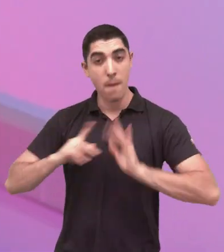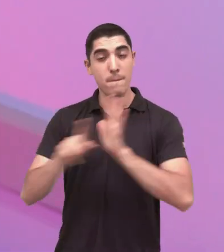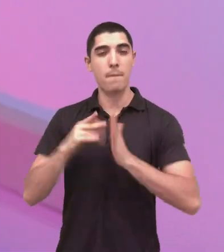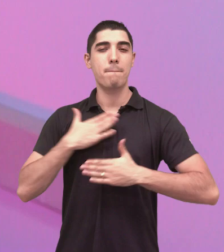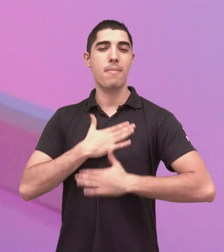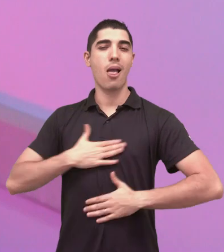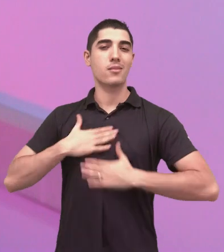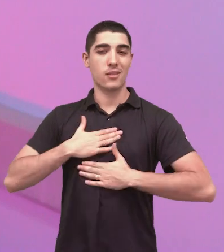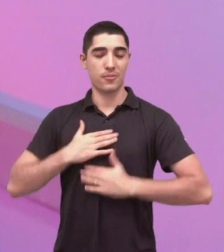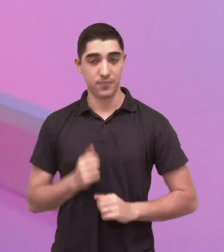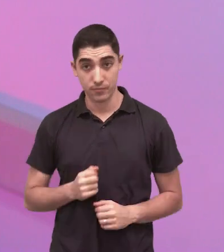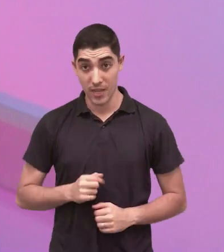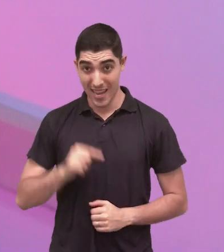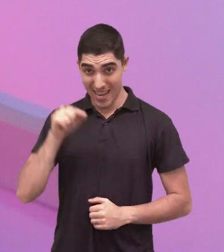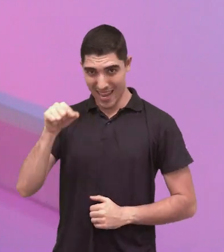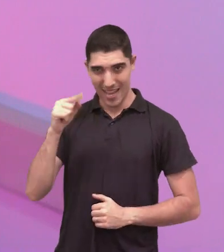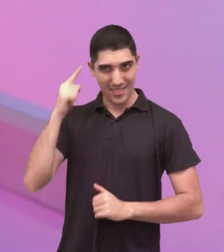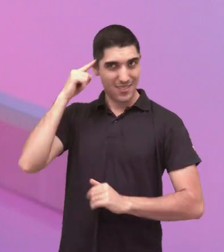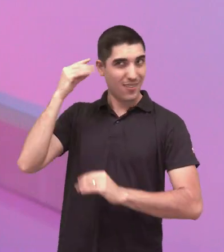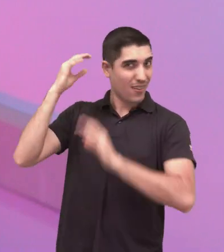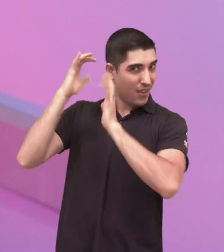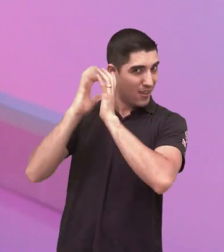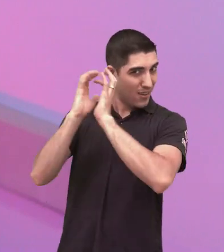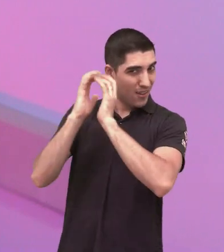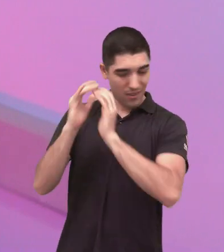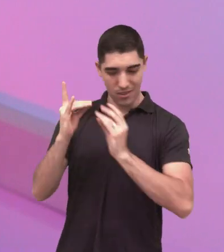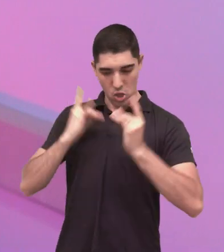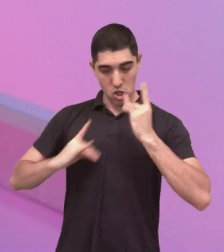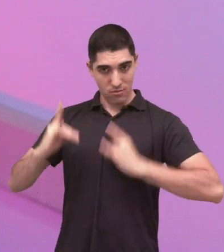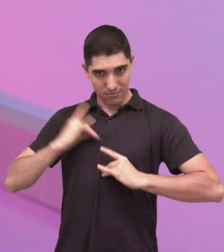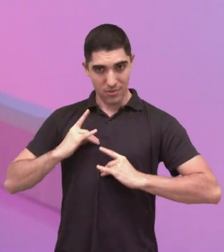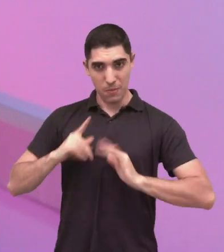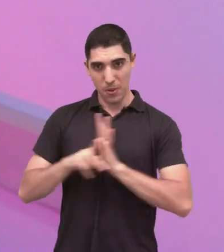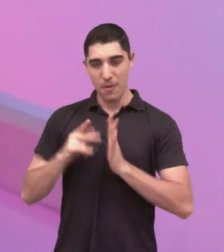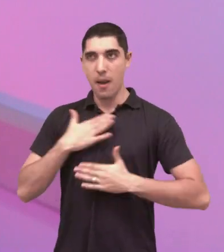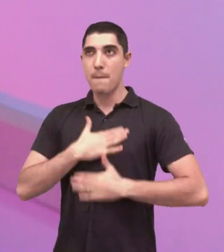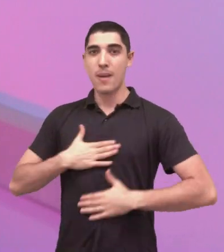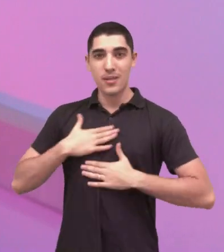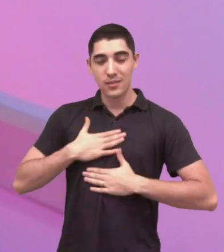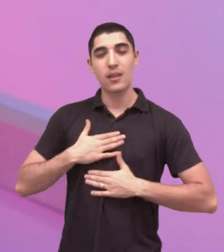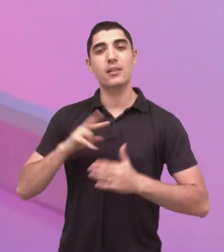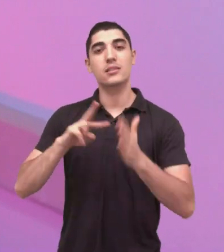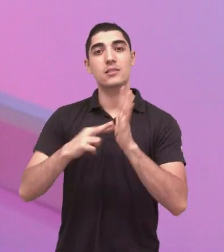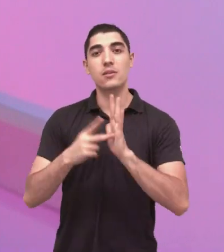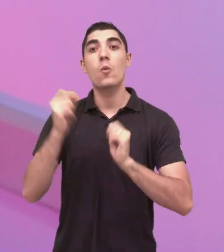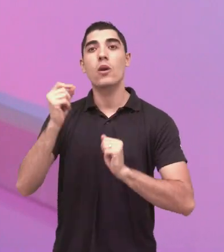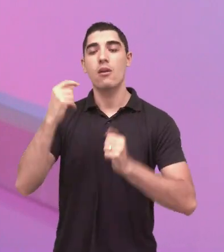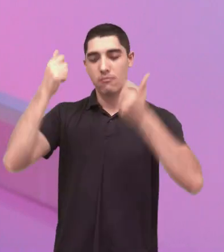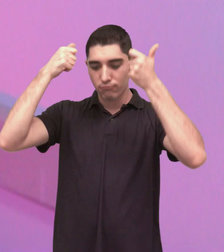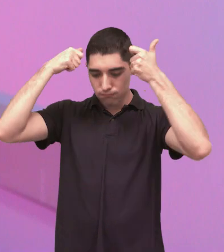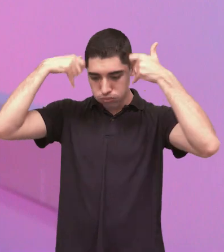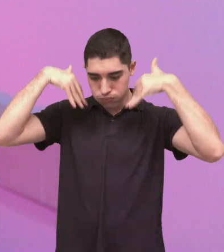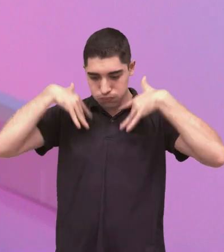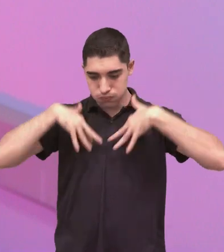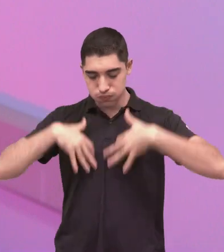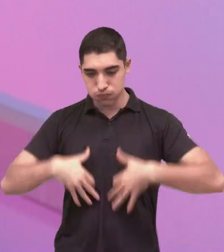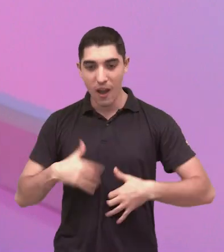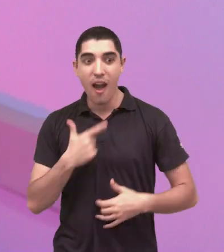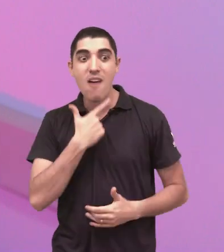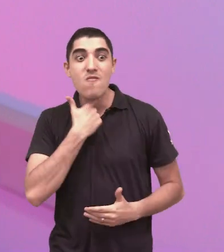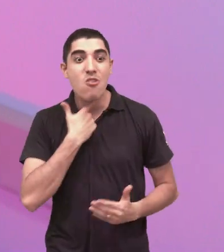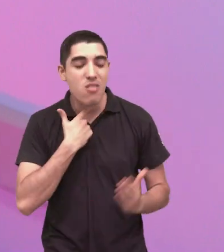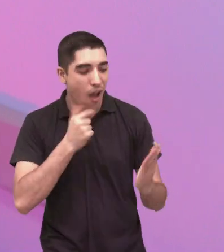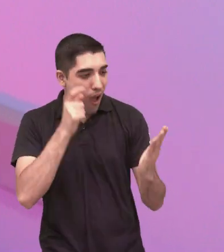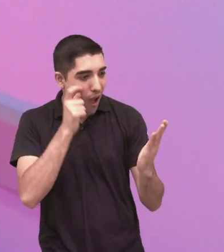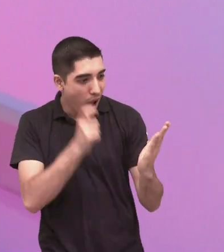acionar emoções. E claro, ali no núcleo accumbens, que é o diretamente onde recebe essas informações, é gerado e disparado